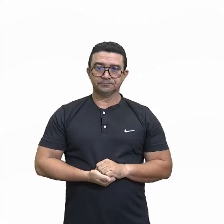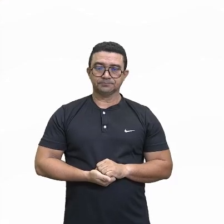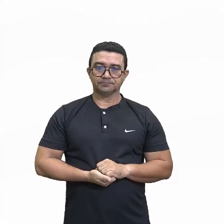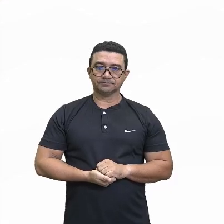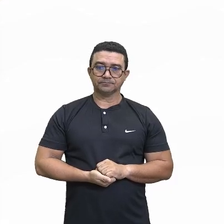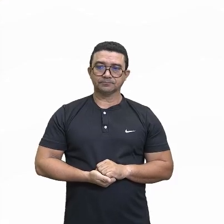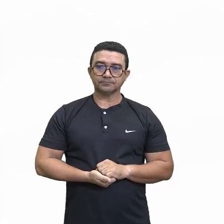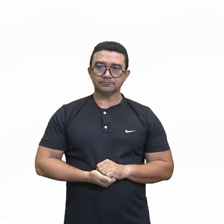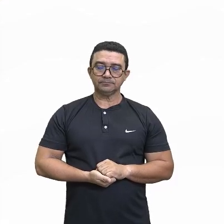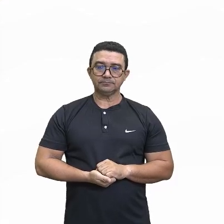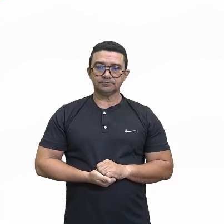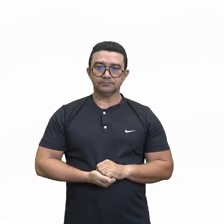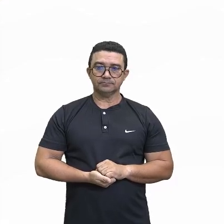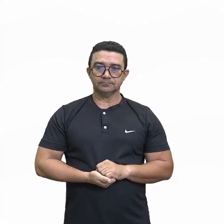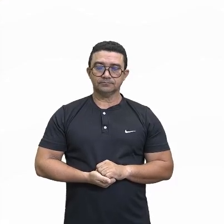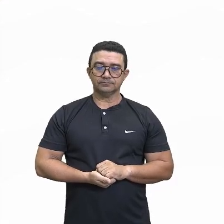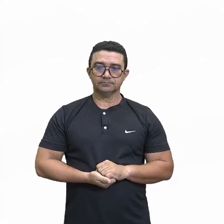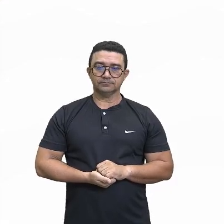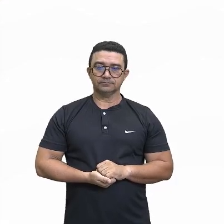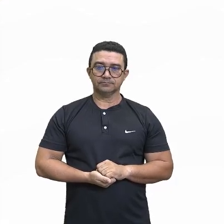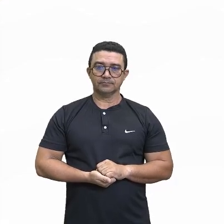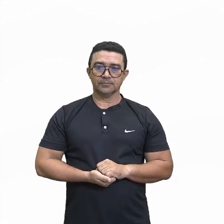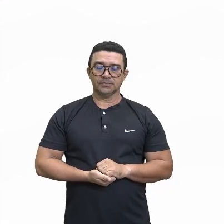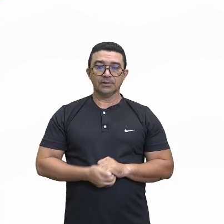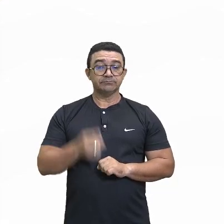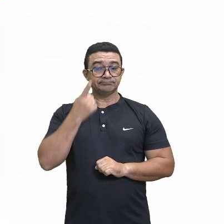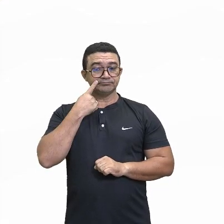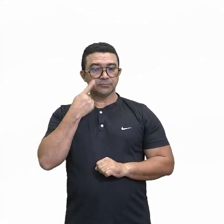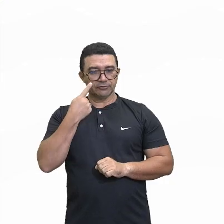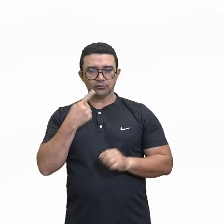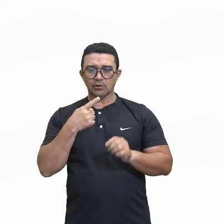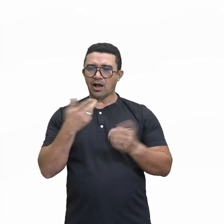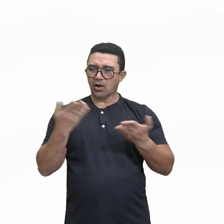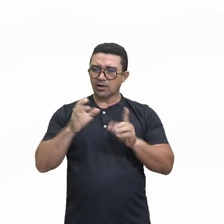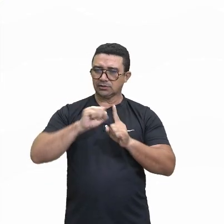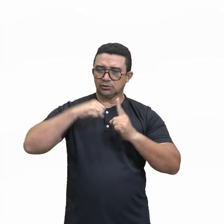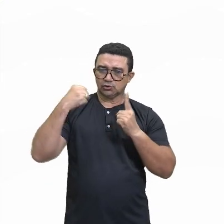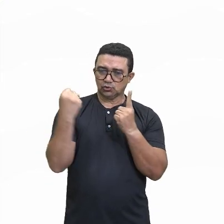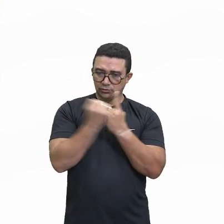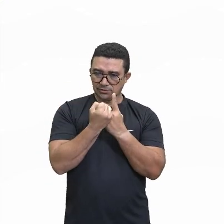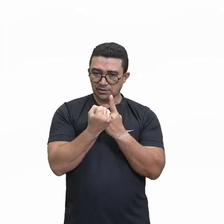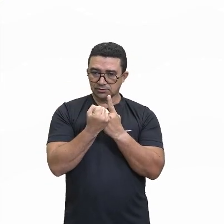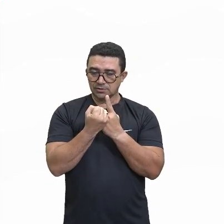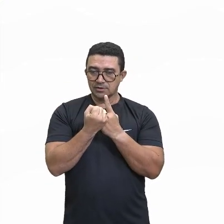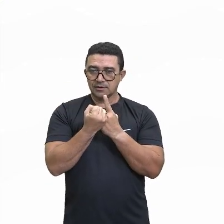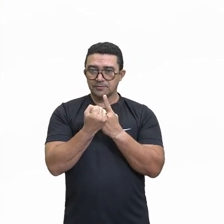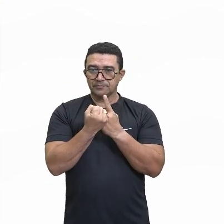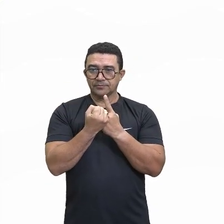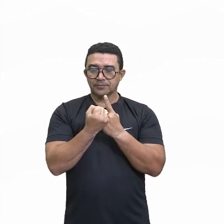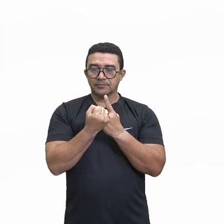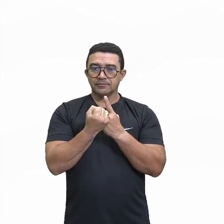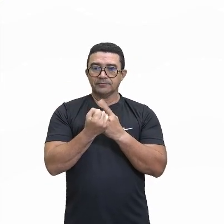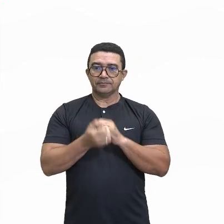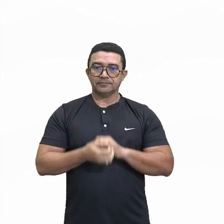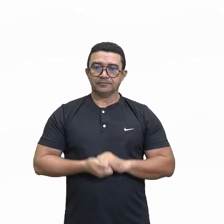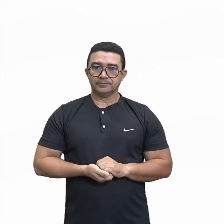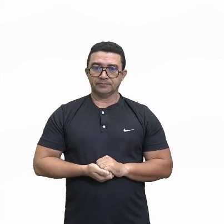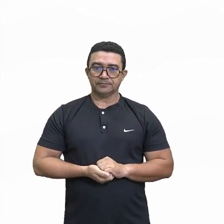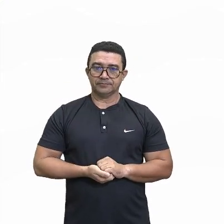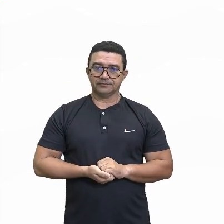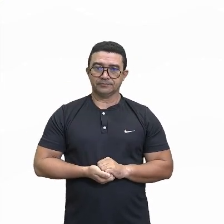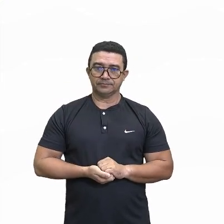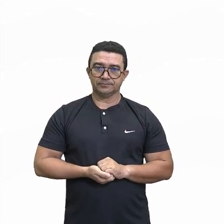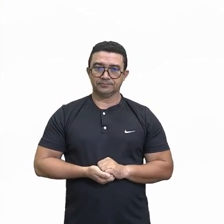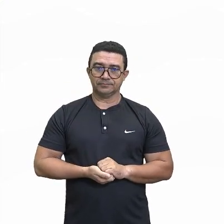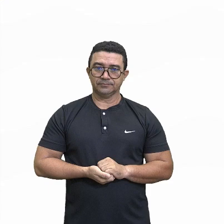próxima tela aí que a gente está vendo aí agora, né? A gente está vendo a de sociedade agora aí, né? Mas a gente vê a próxima, né, com relação